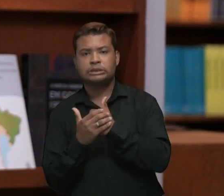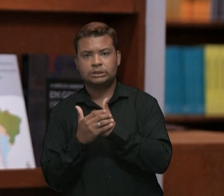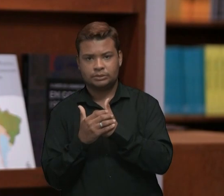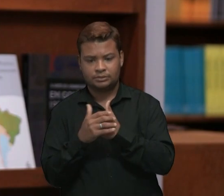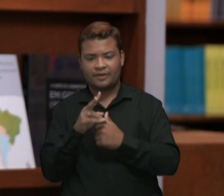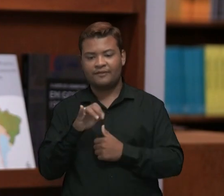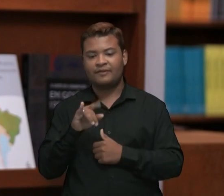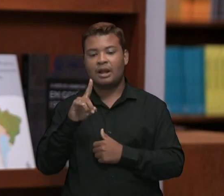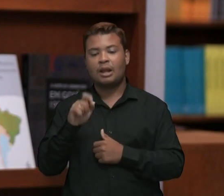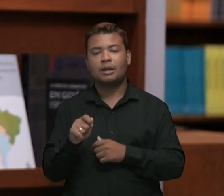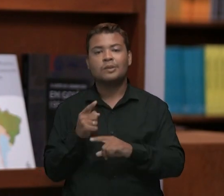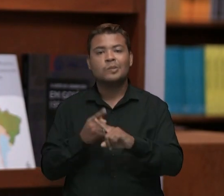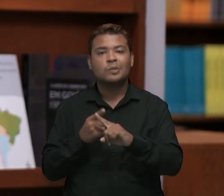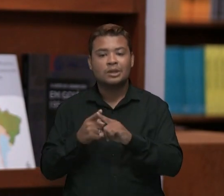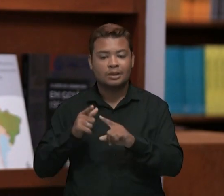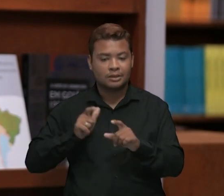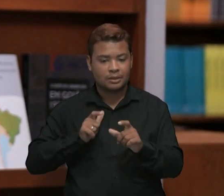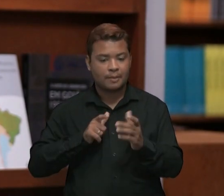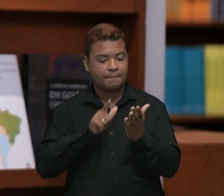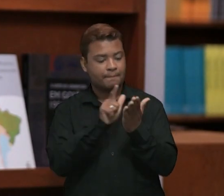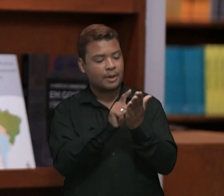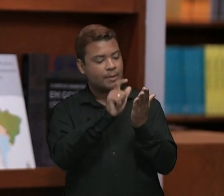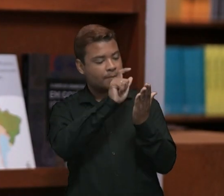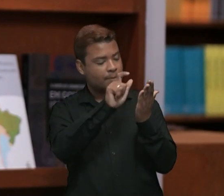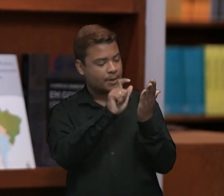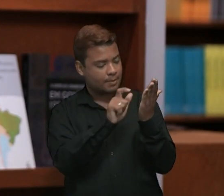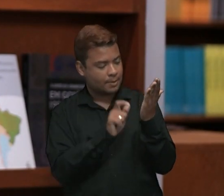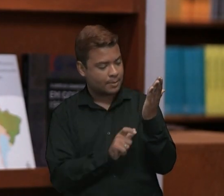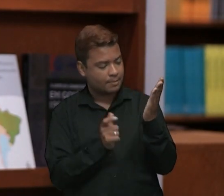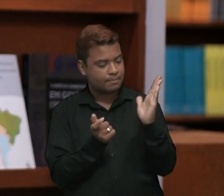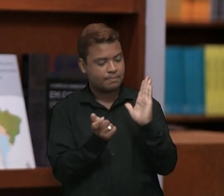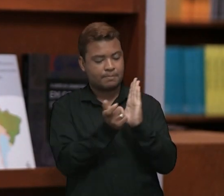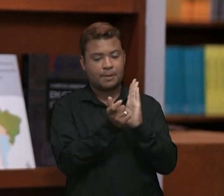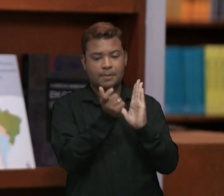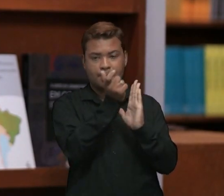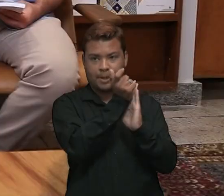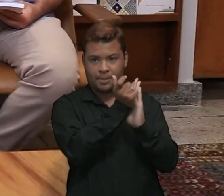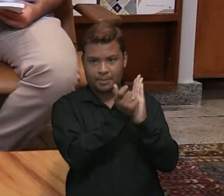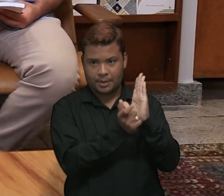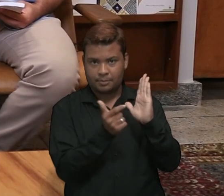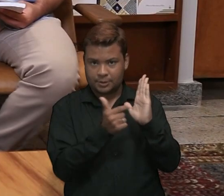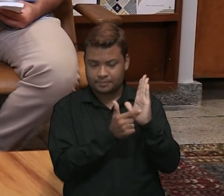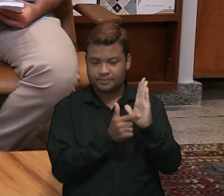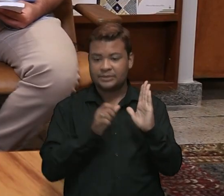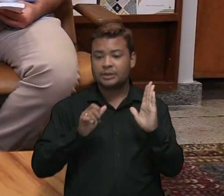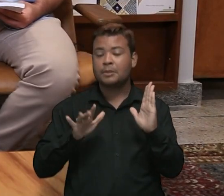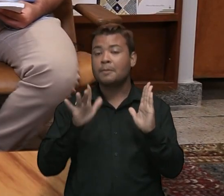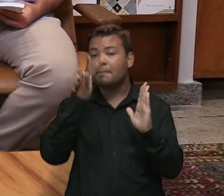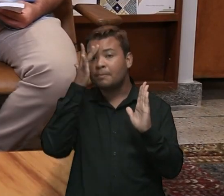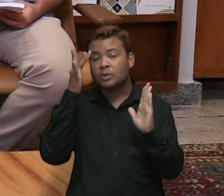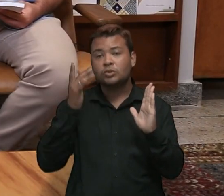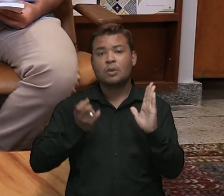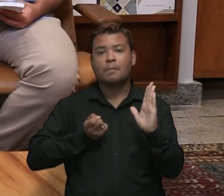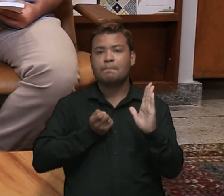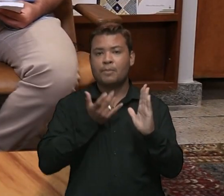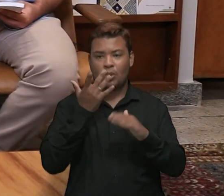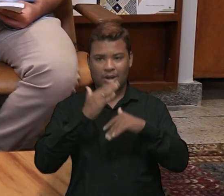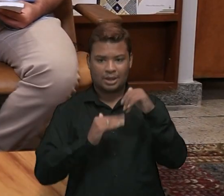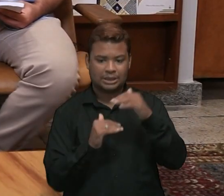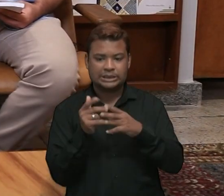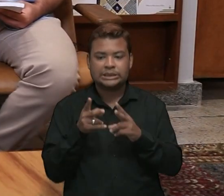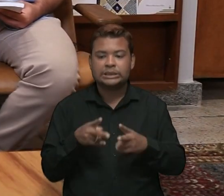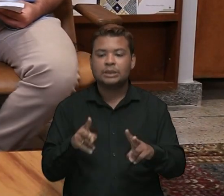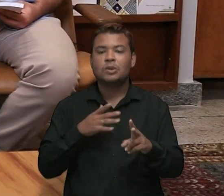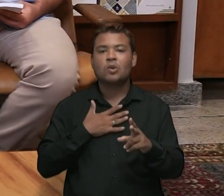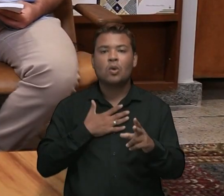porque está na página do papel, a página escrita, a página impressa. Os poetas não deixam de valorizar esse